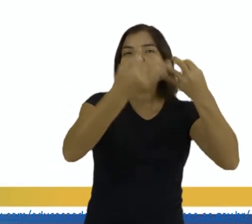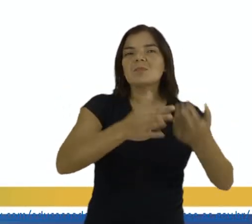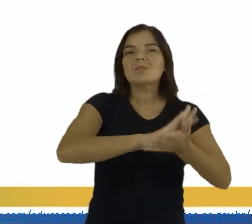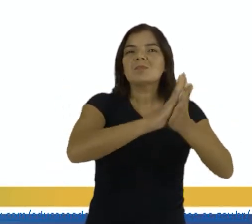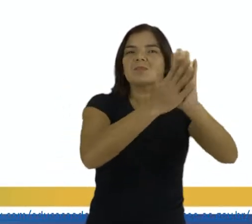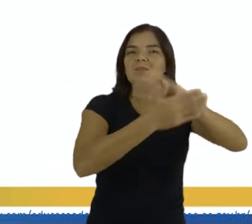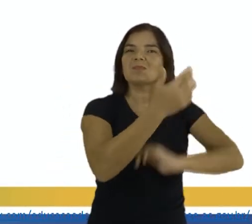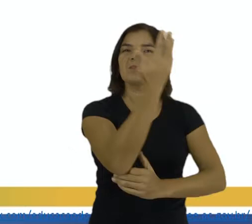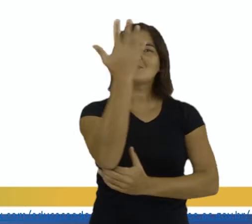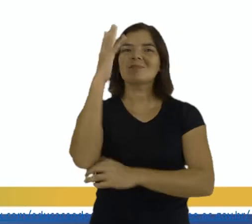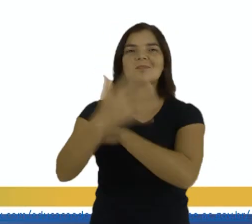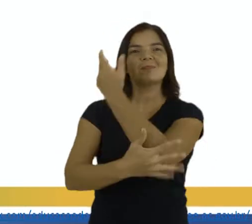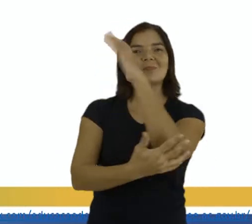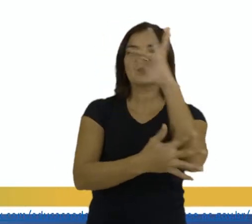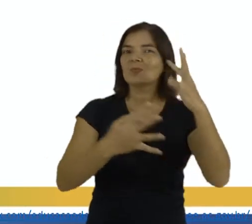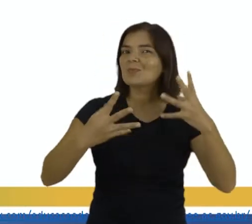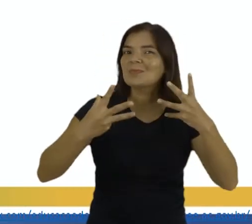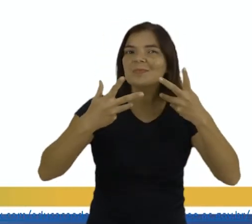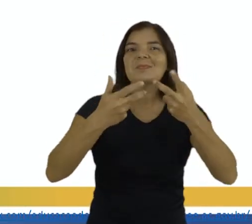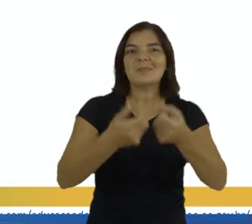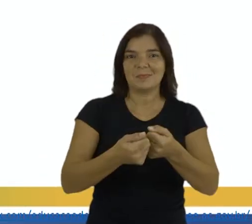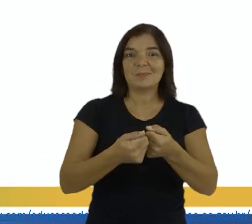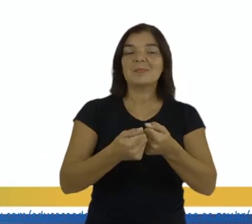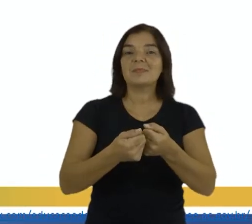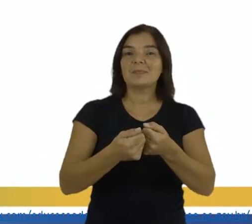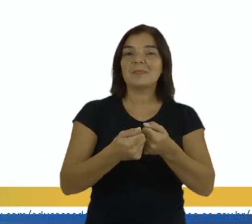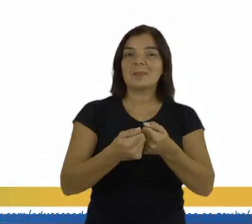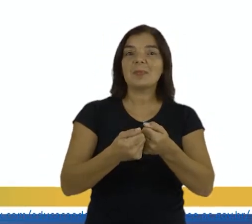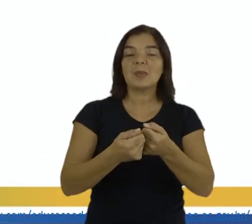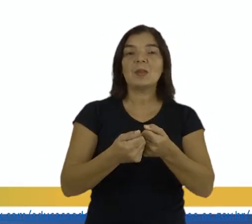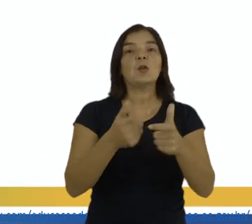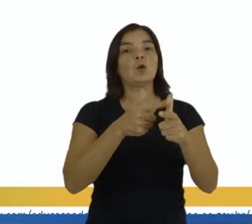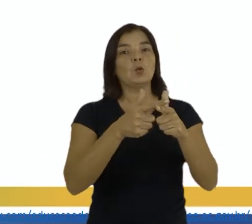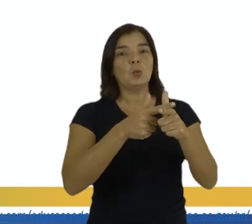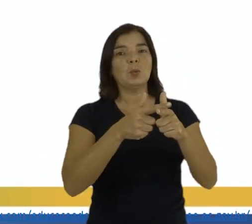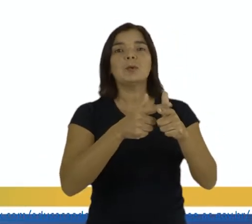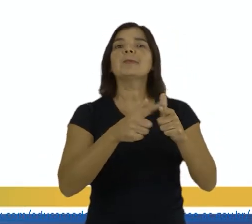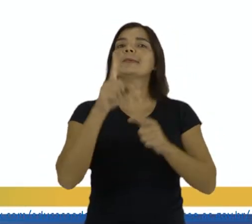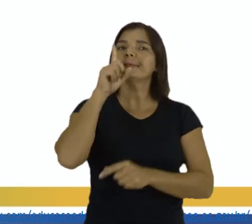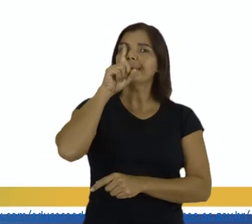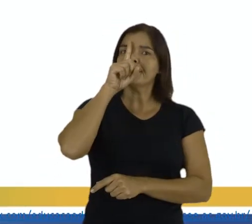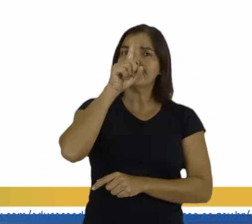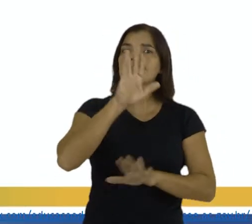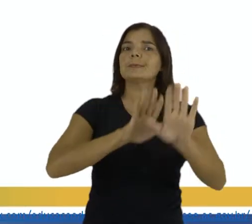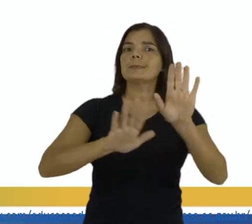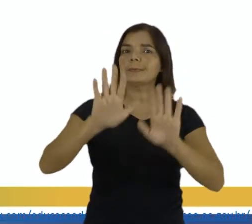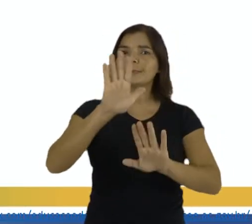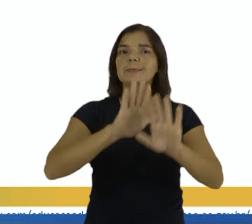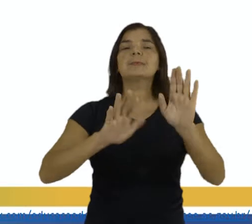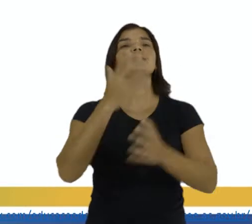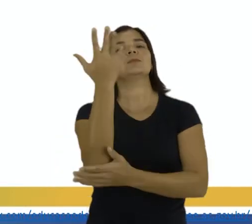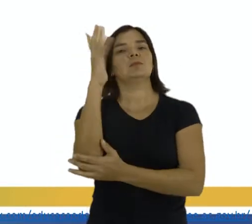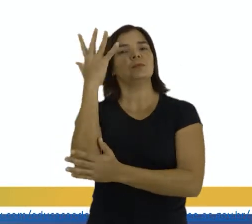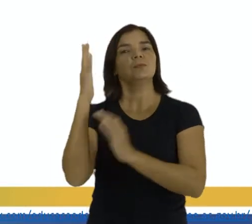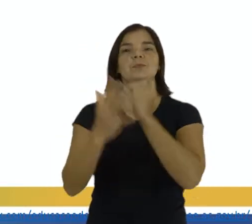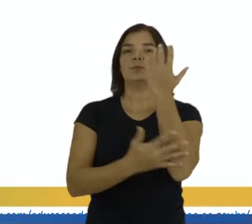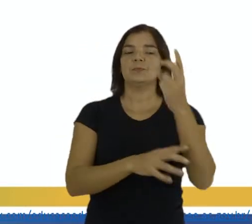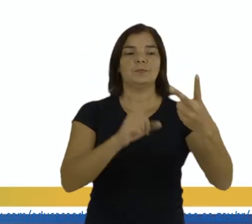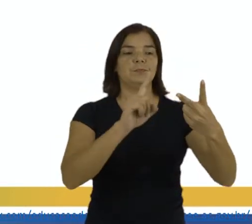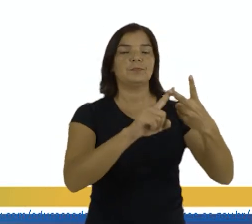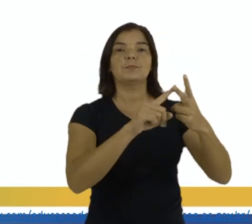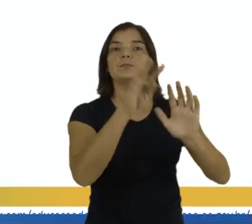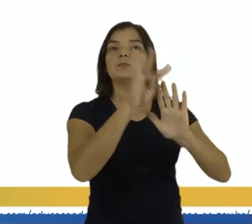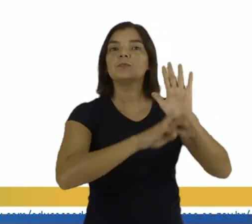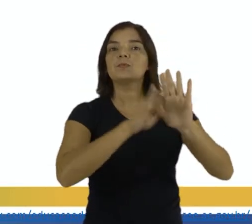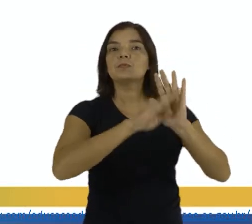destruição da natureza como um todo, né, que a situação é delicada da natureza. No segundo texto, a visão